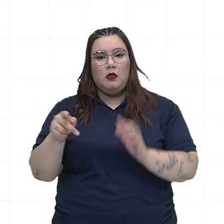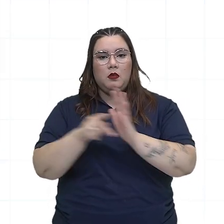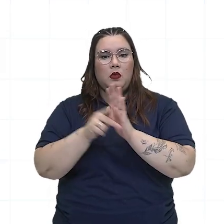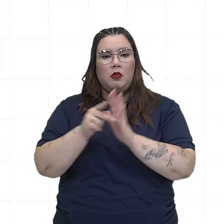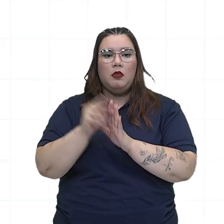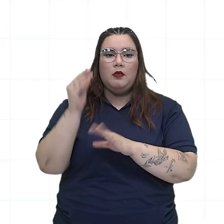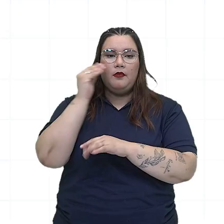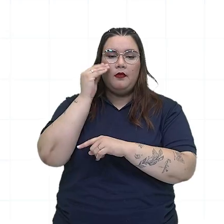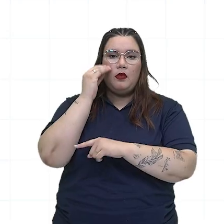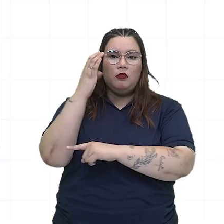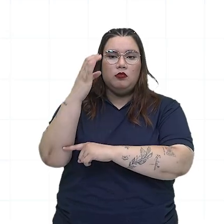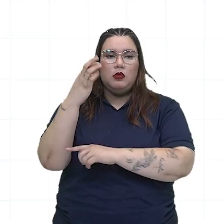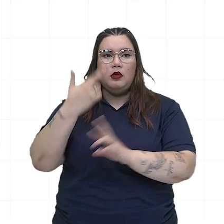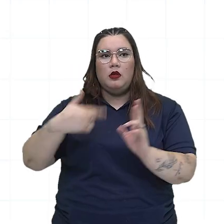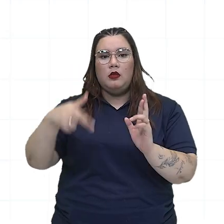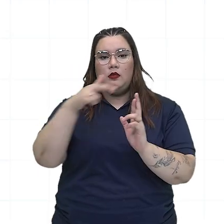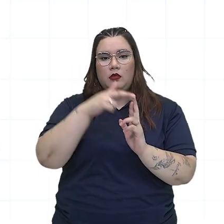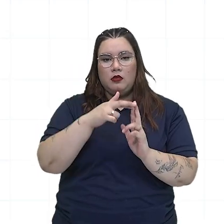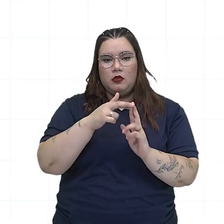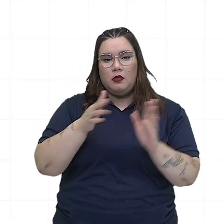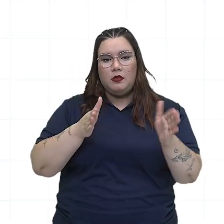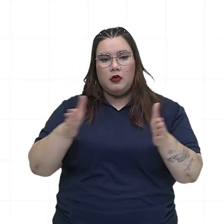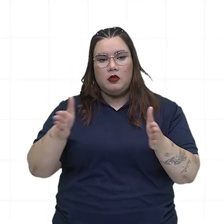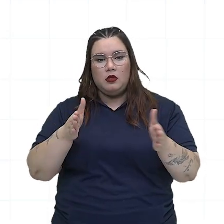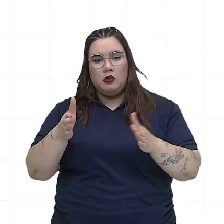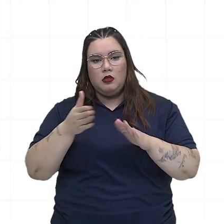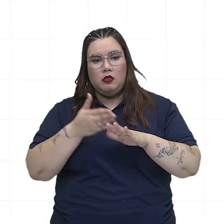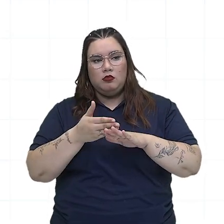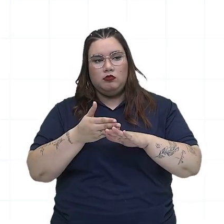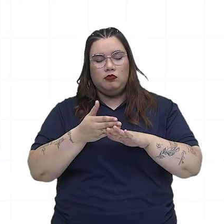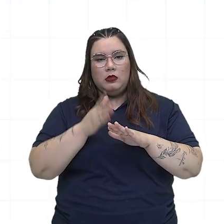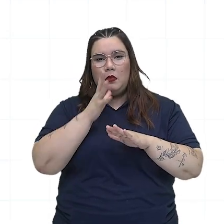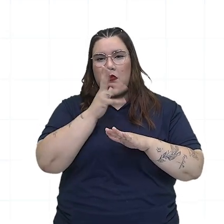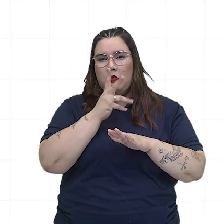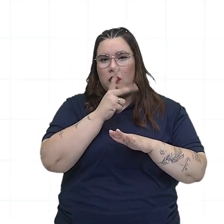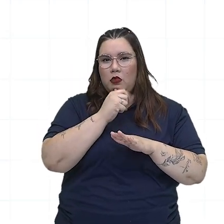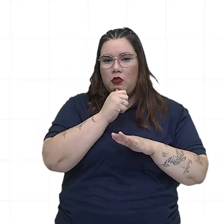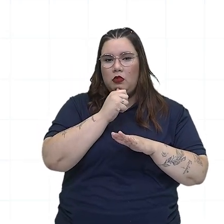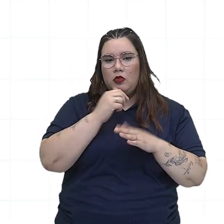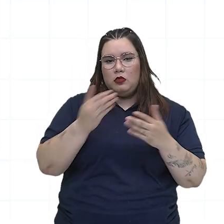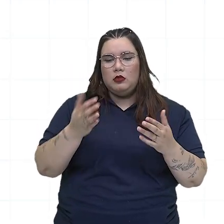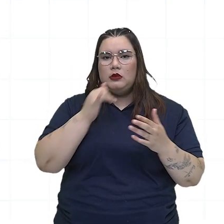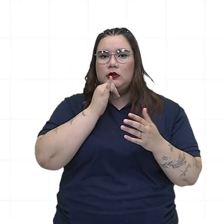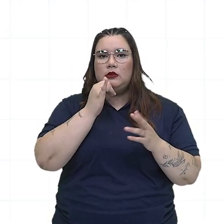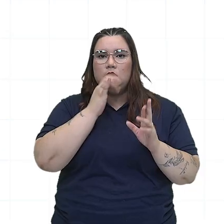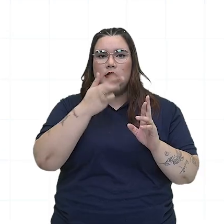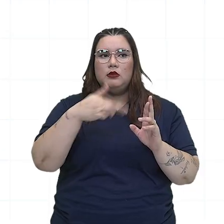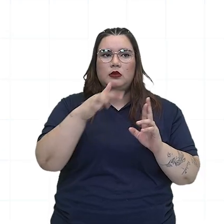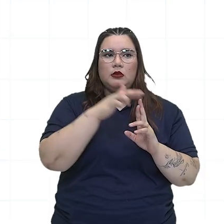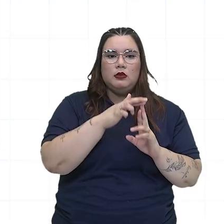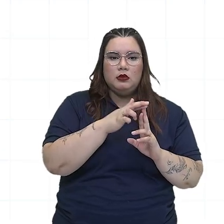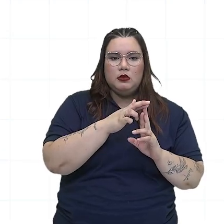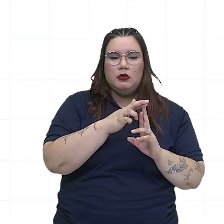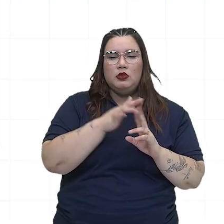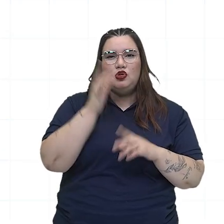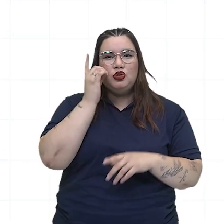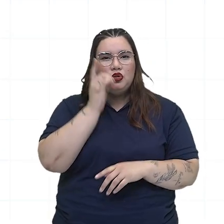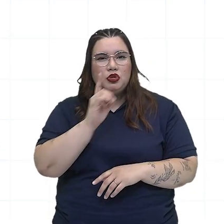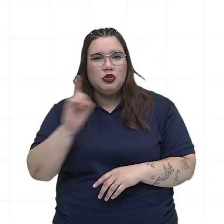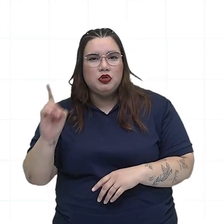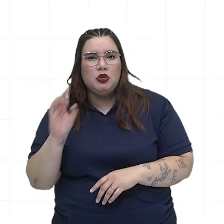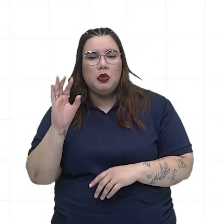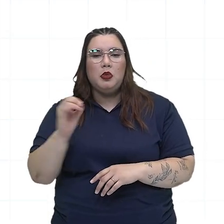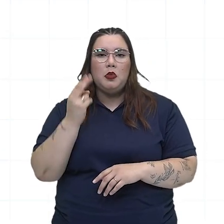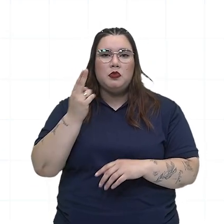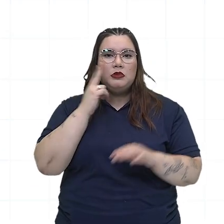as previsões do tempo, quando elas se referem a um tempo um pouco mais longo, se referindo a